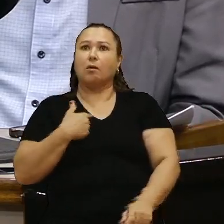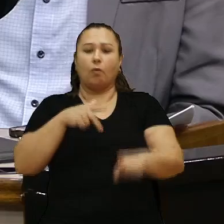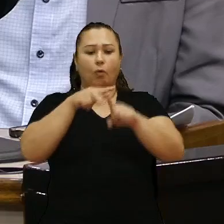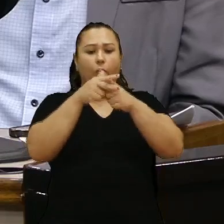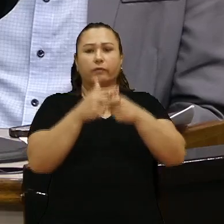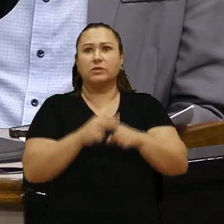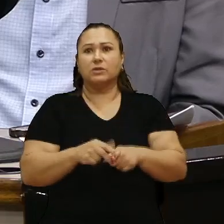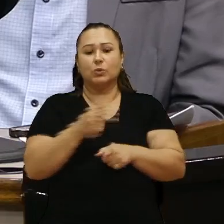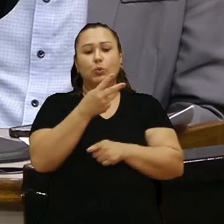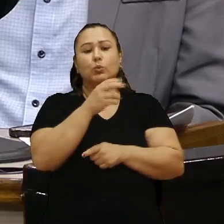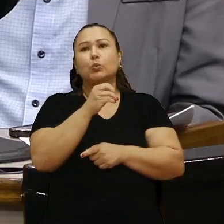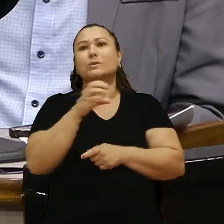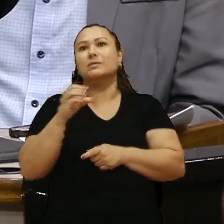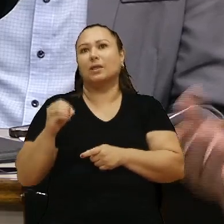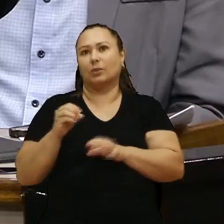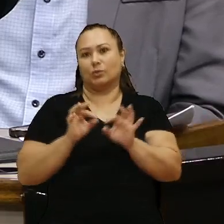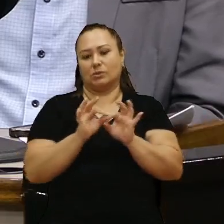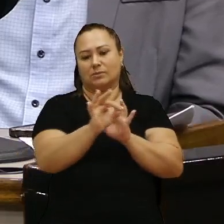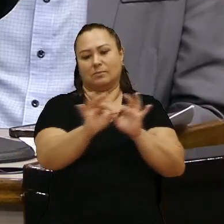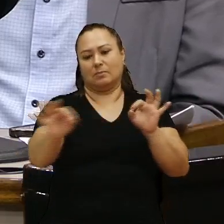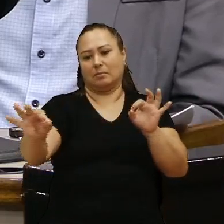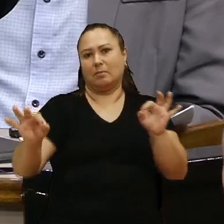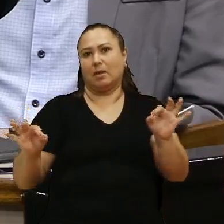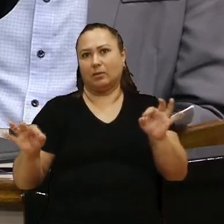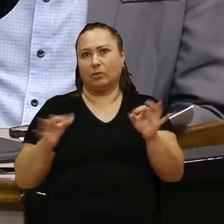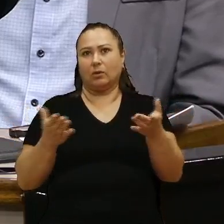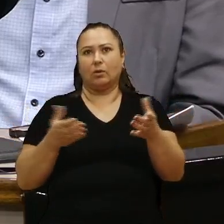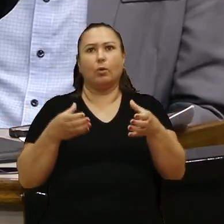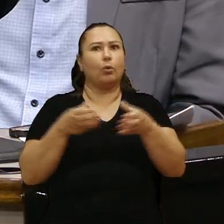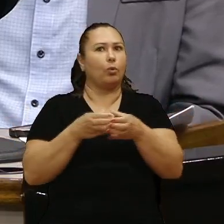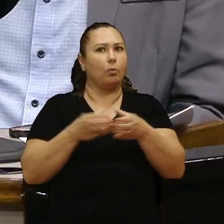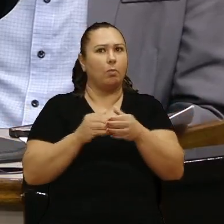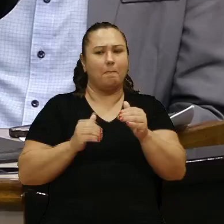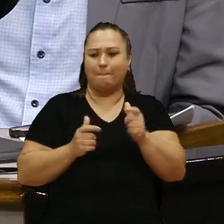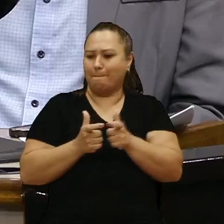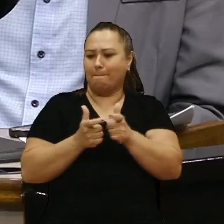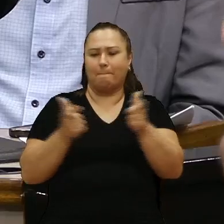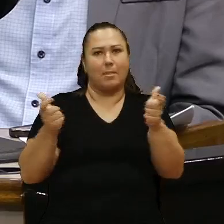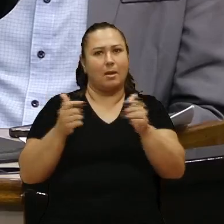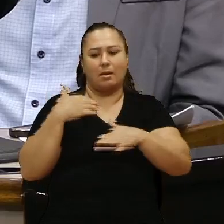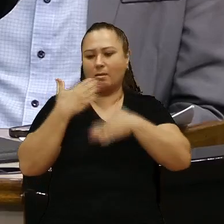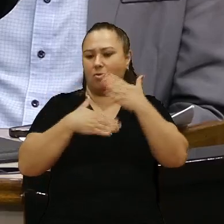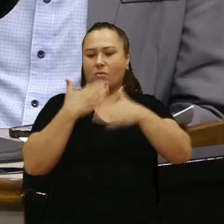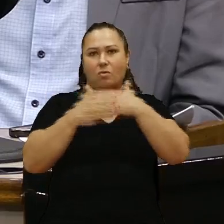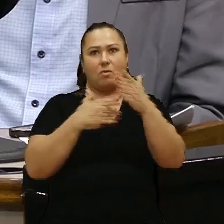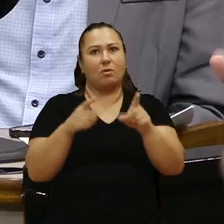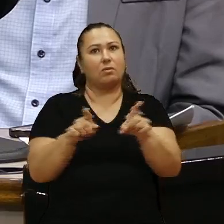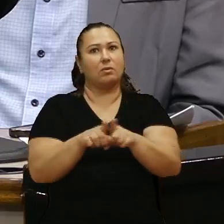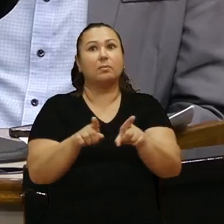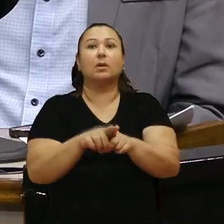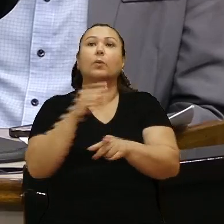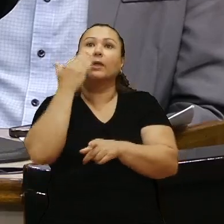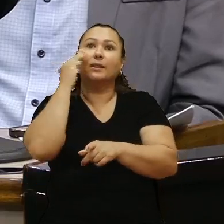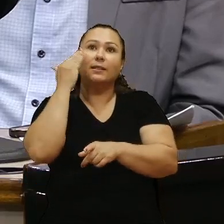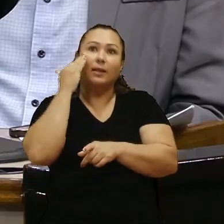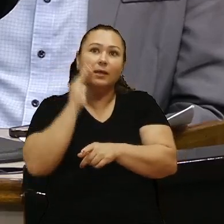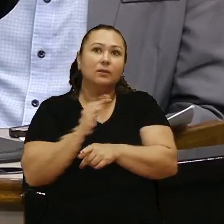de 200 metros. E eu estou tocando com uma equipe muitas vezes maior. E assim, eu também entendo que aqui